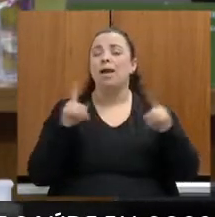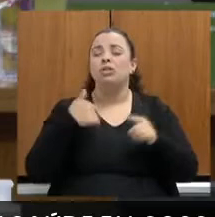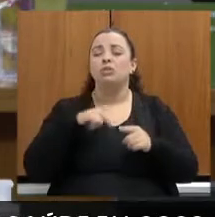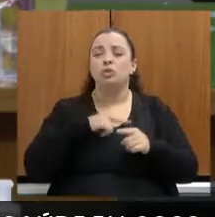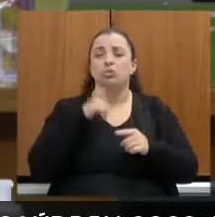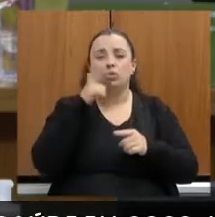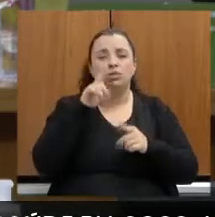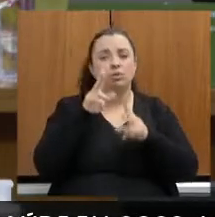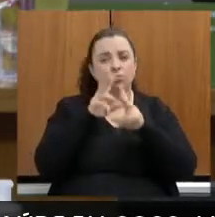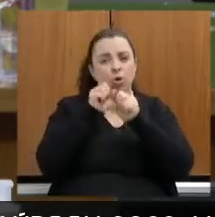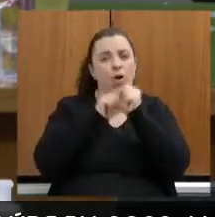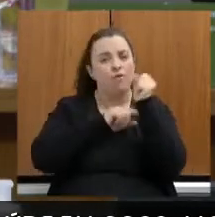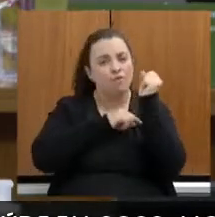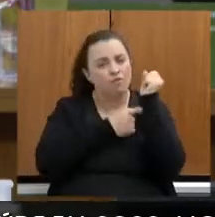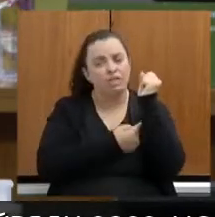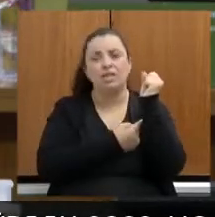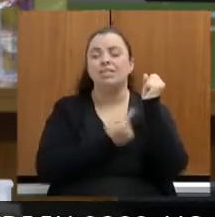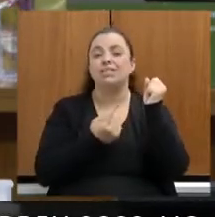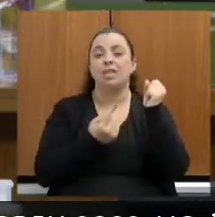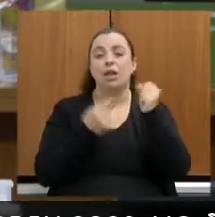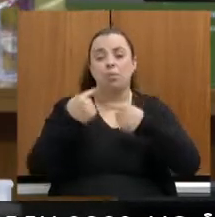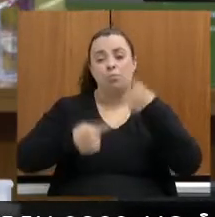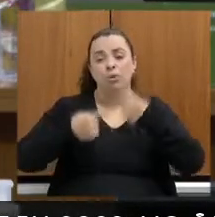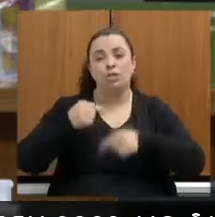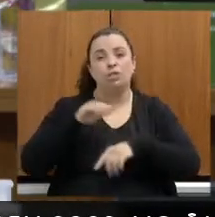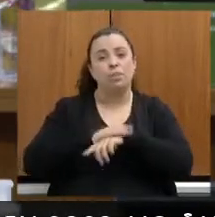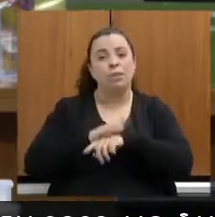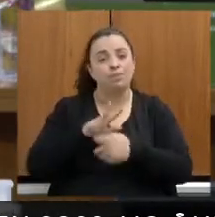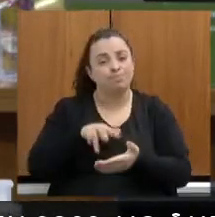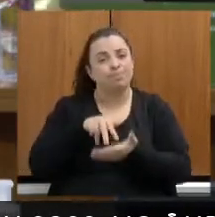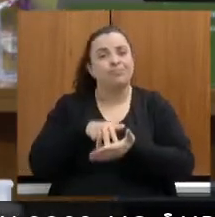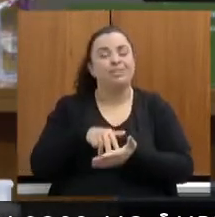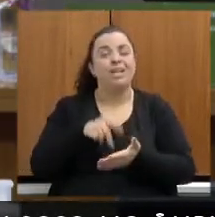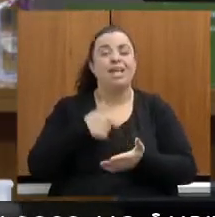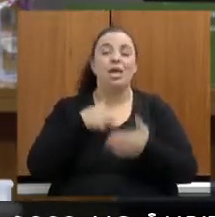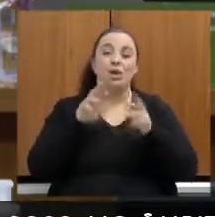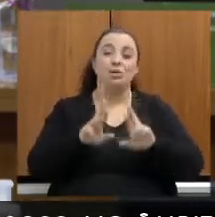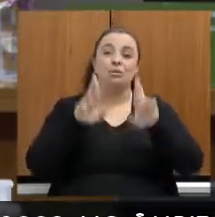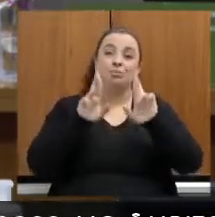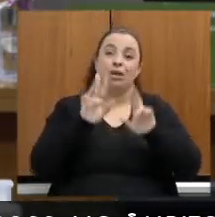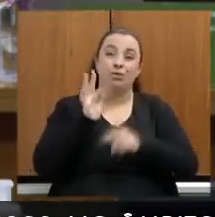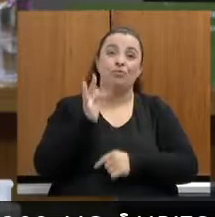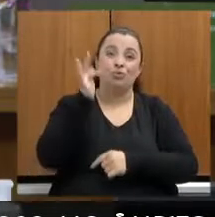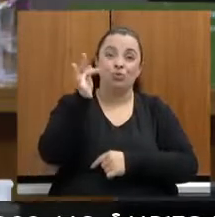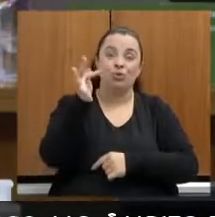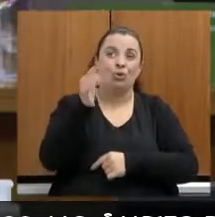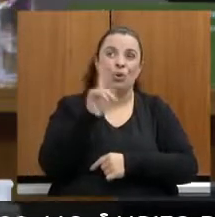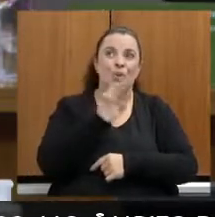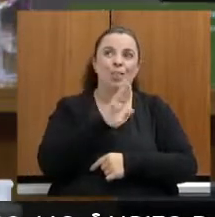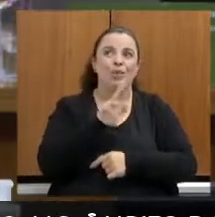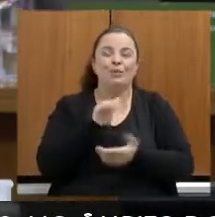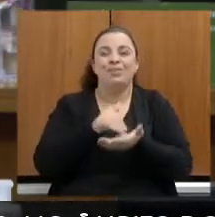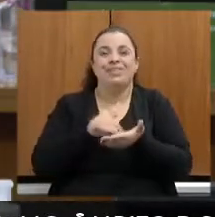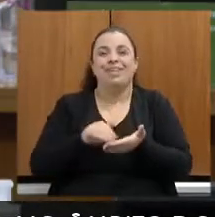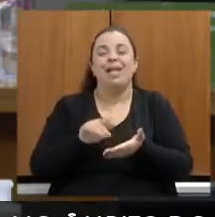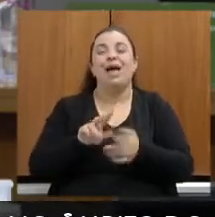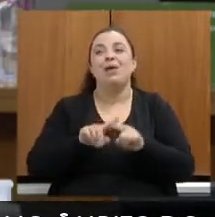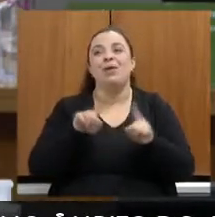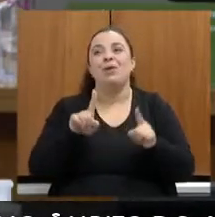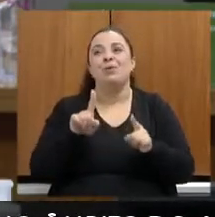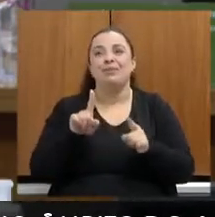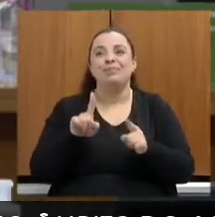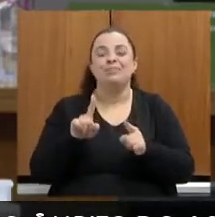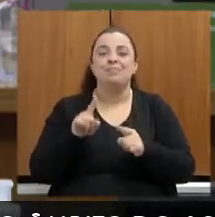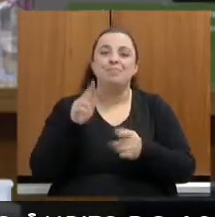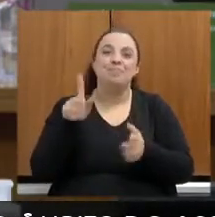estabelecidas e espero como médico daqui alguns anos não mais como secretário mas como médico ver que eu participei um